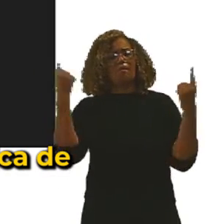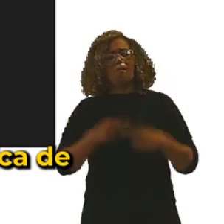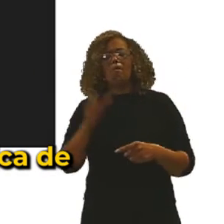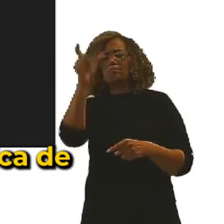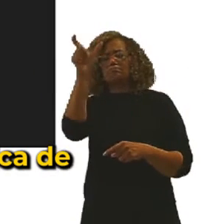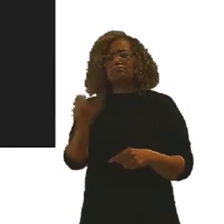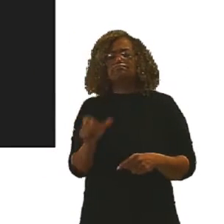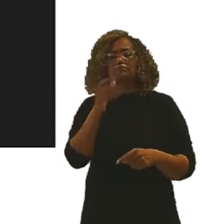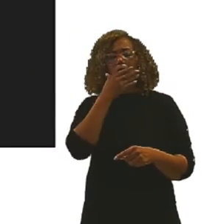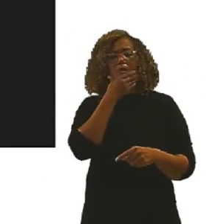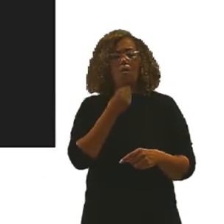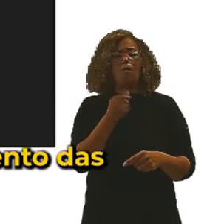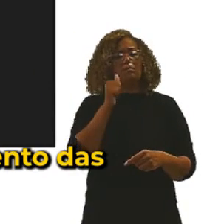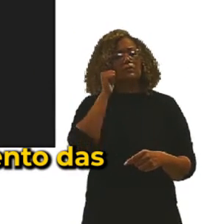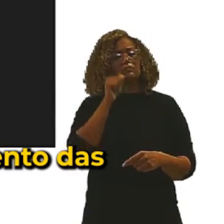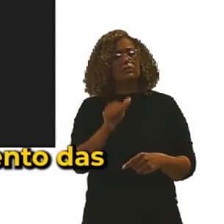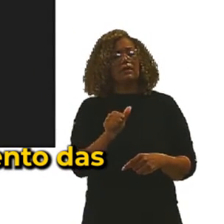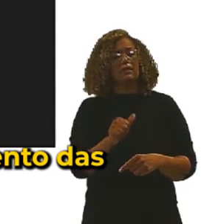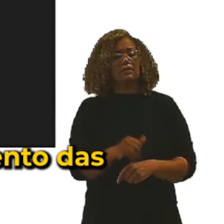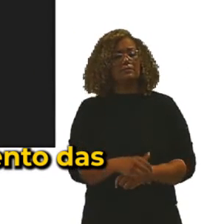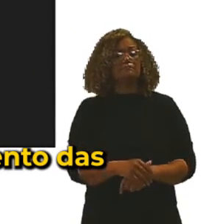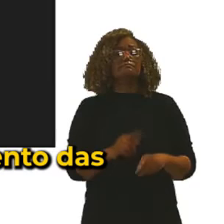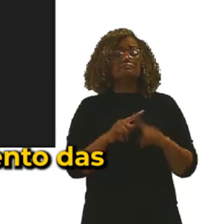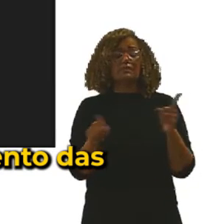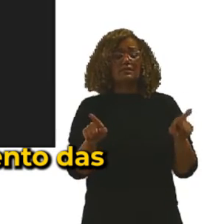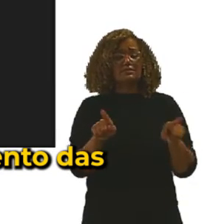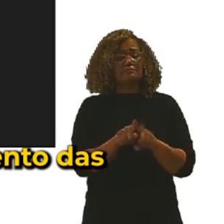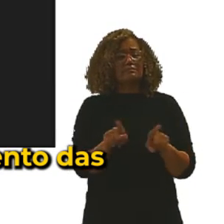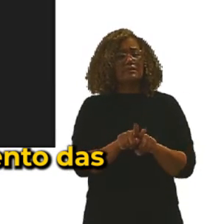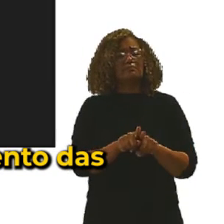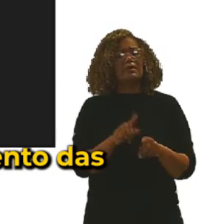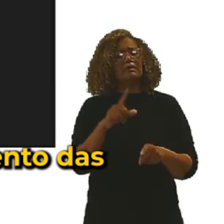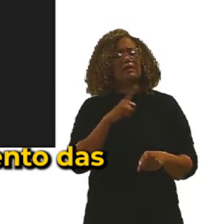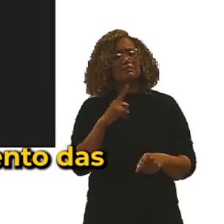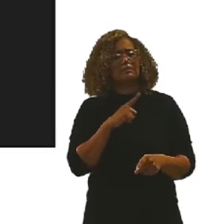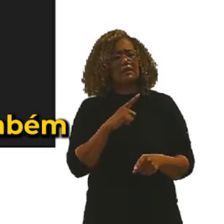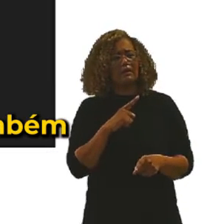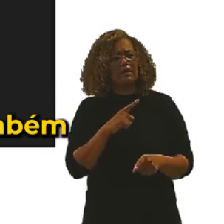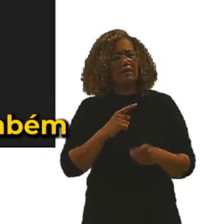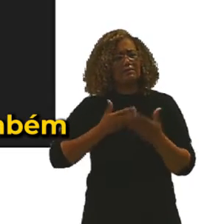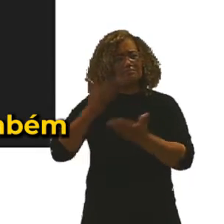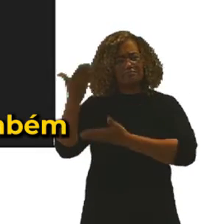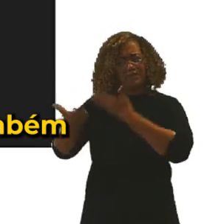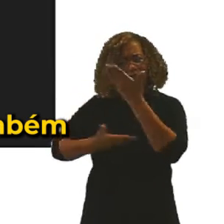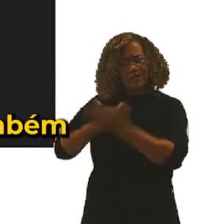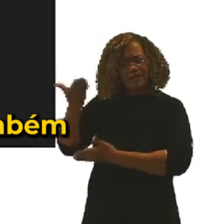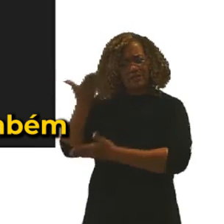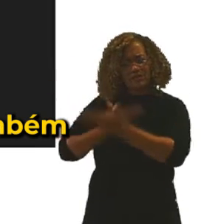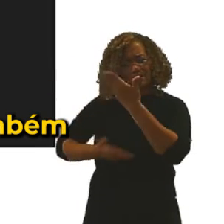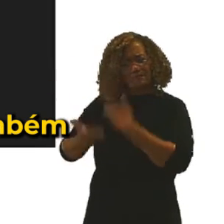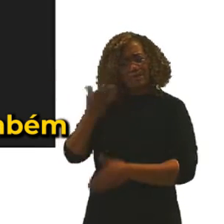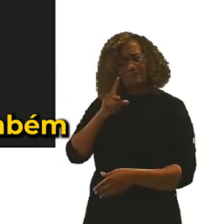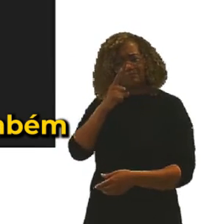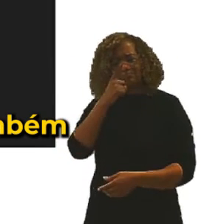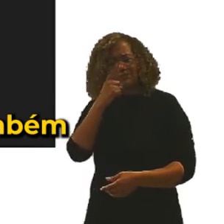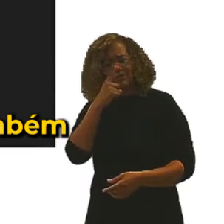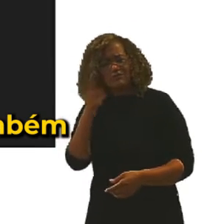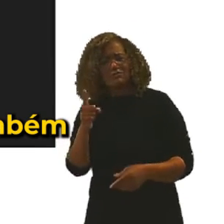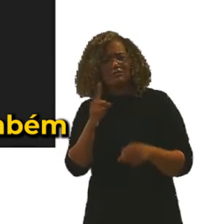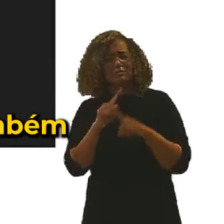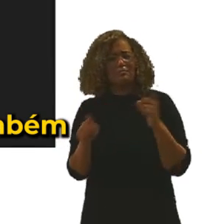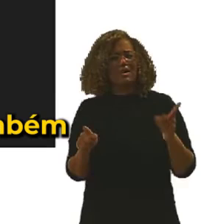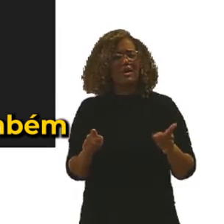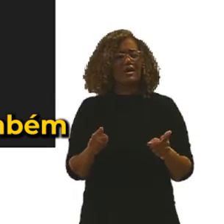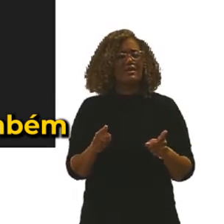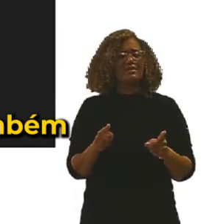característica de violência de gênero. Além disso, há uma dificuldade de rompimento das relações afetivas, especialmente porque, primeiro dado, também trazido do